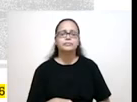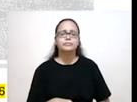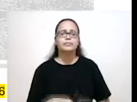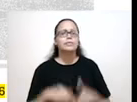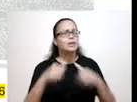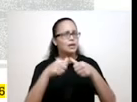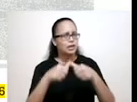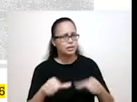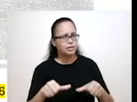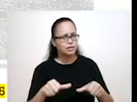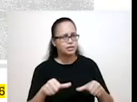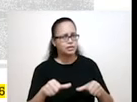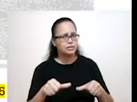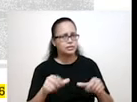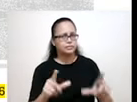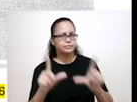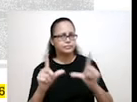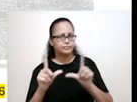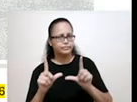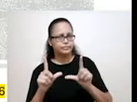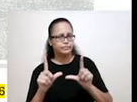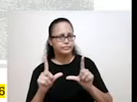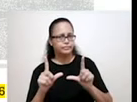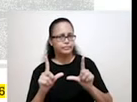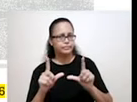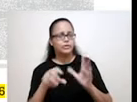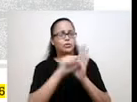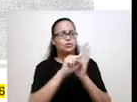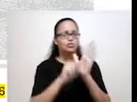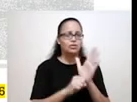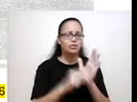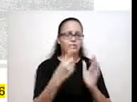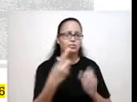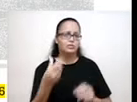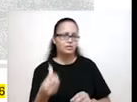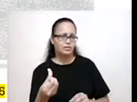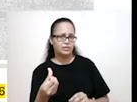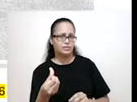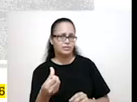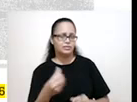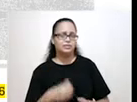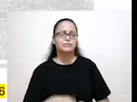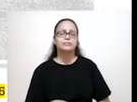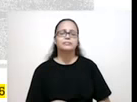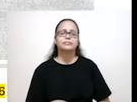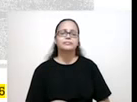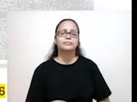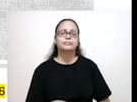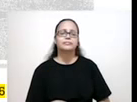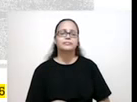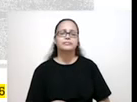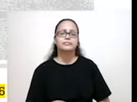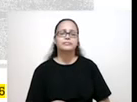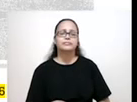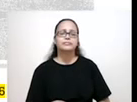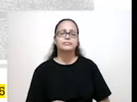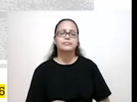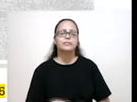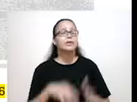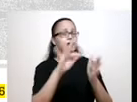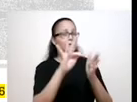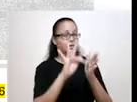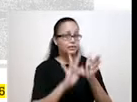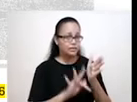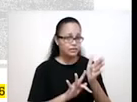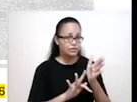está a ilustração da teoria defendida por Copérnico, do século XVI, né, o heliocentrismo. De acordo com a